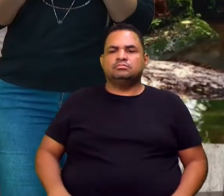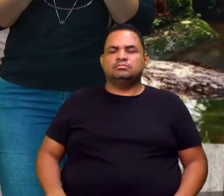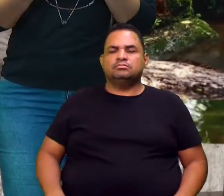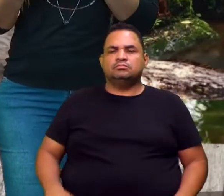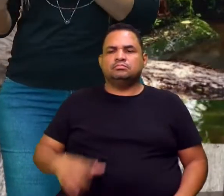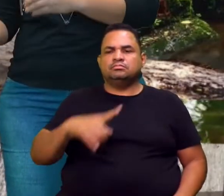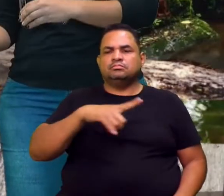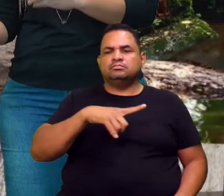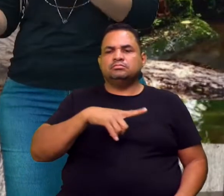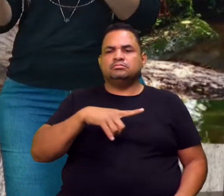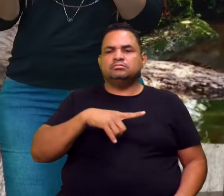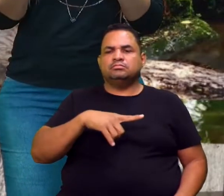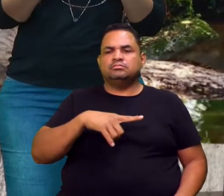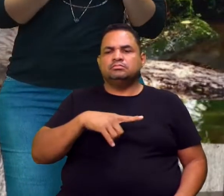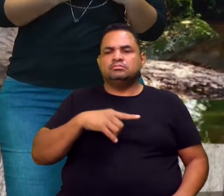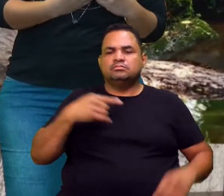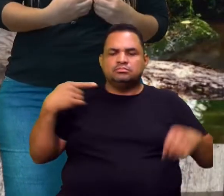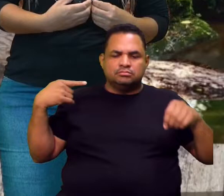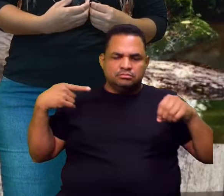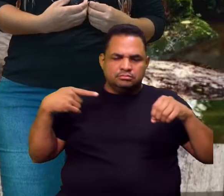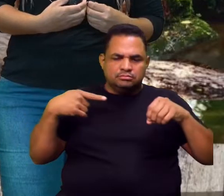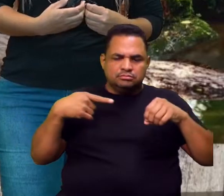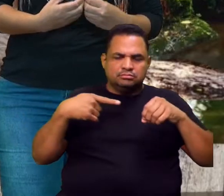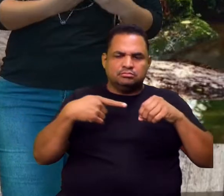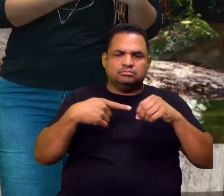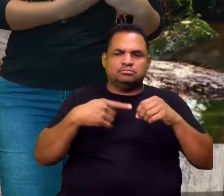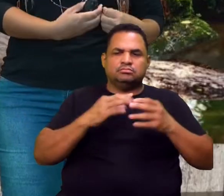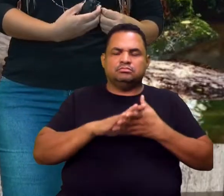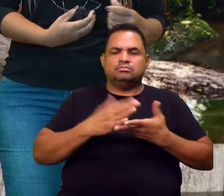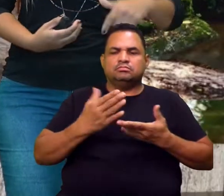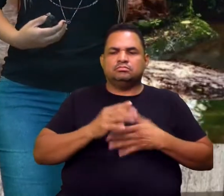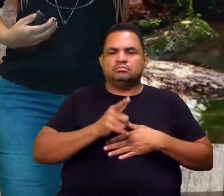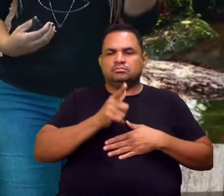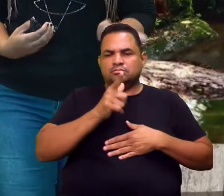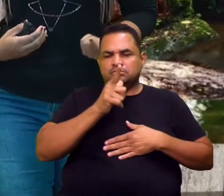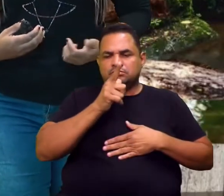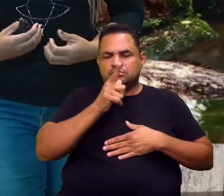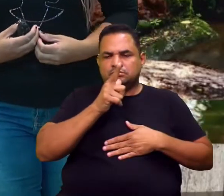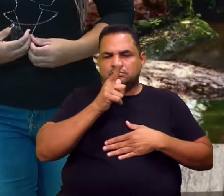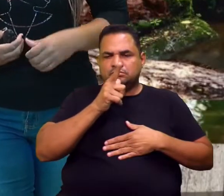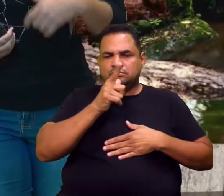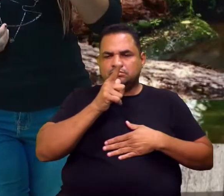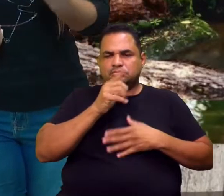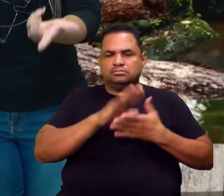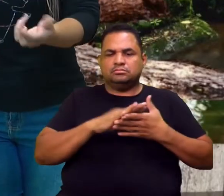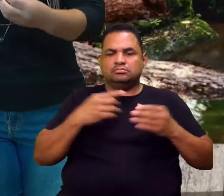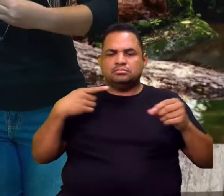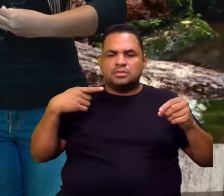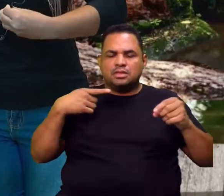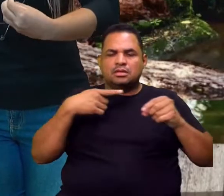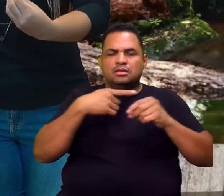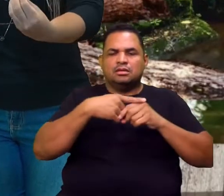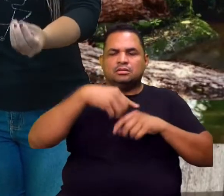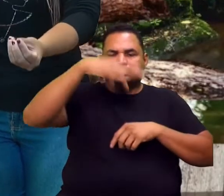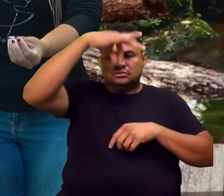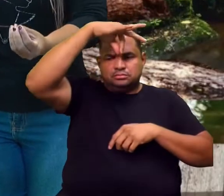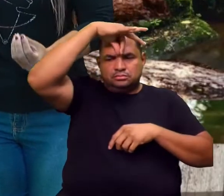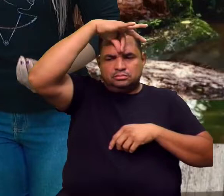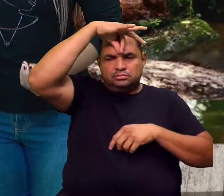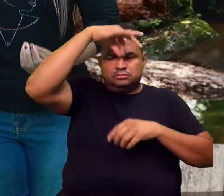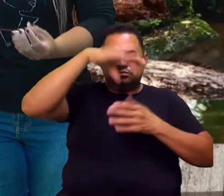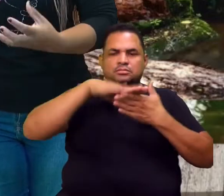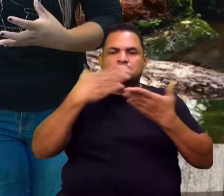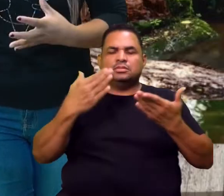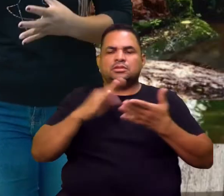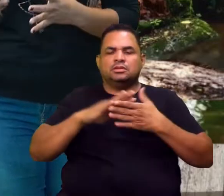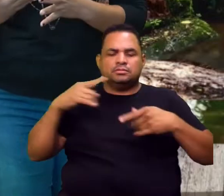essa cópula, ou seja, penetração do aparelho genital masculino, o pênis, na região da vagina, para que esses espermatozoides